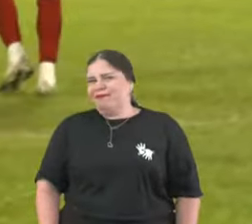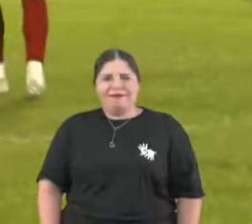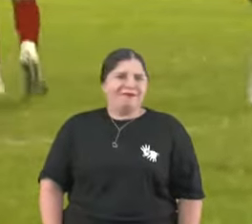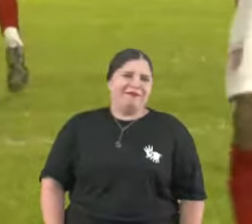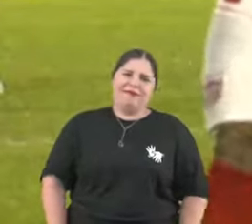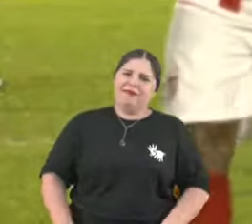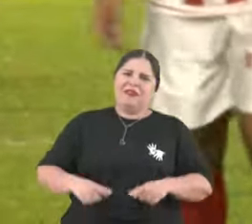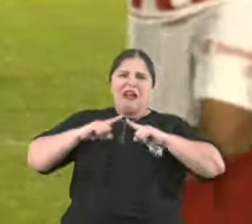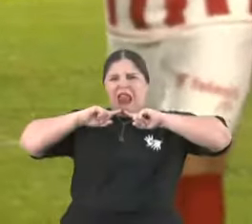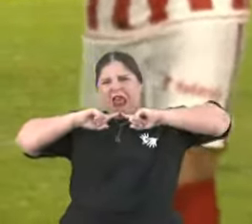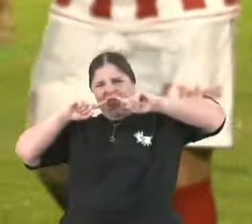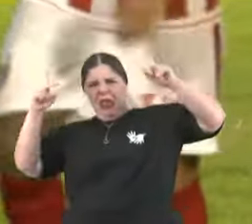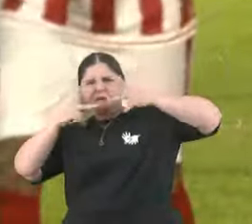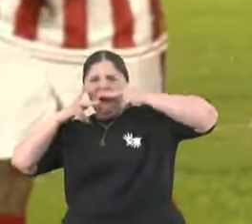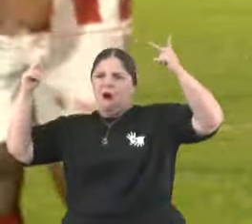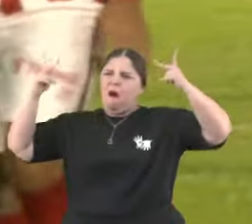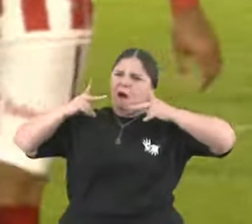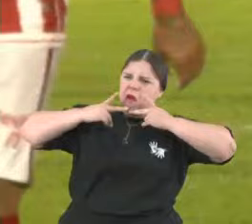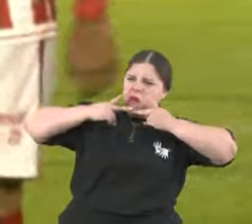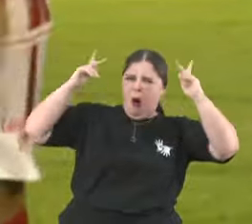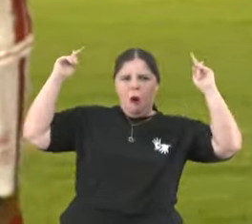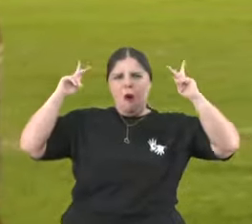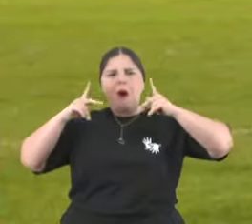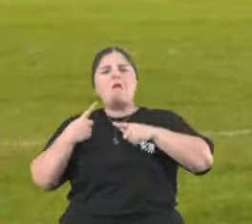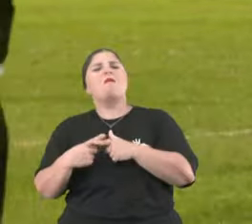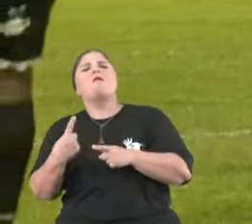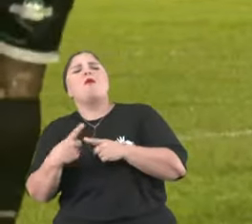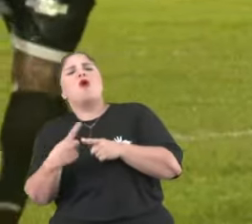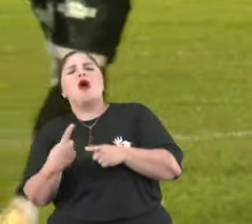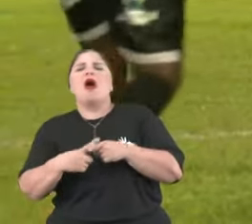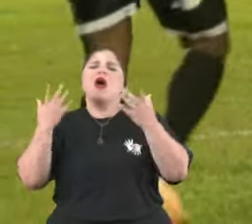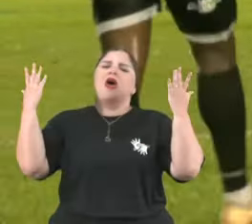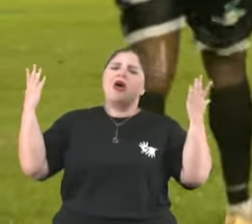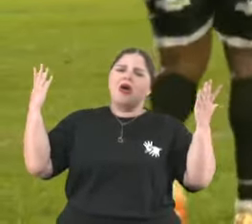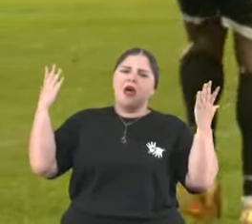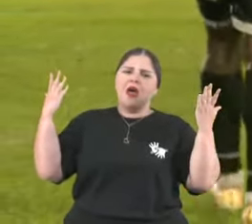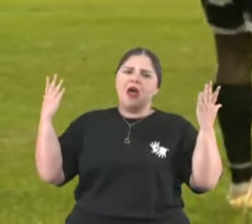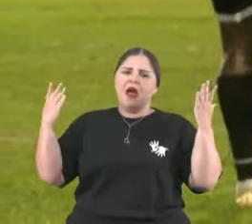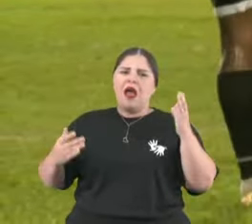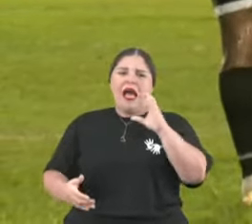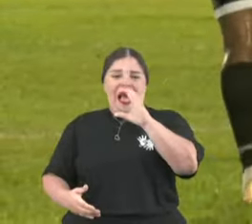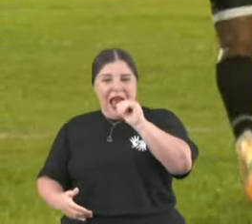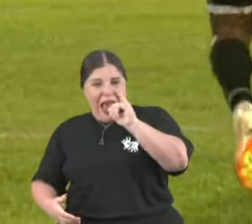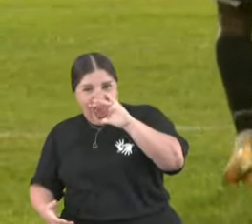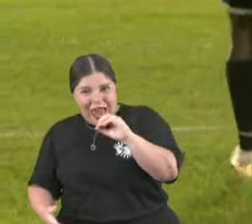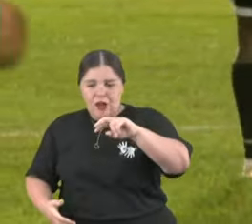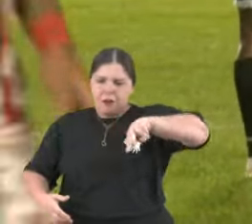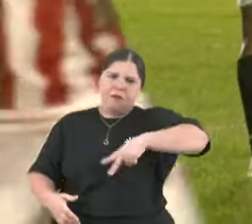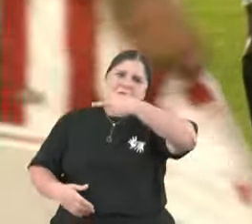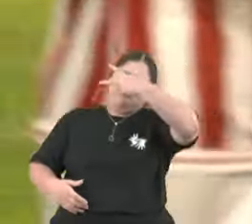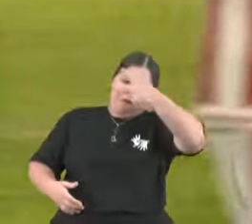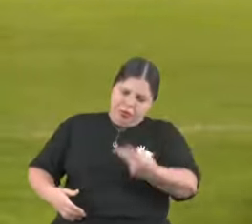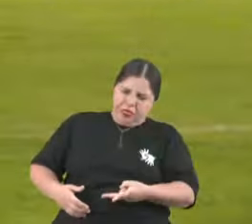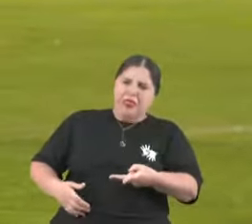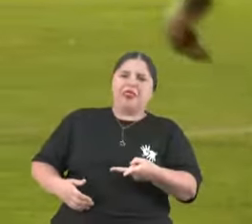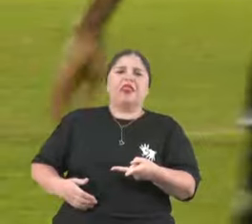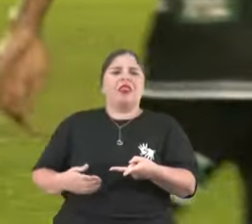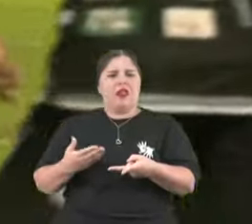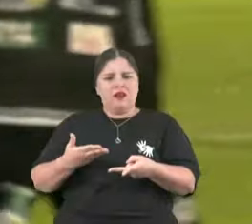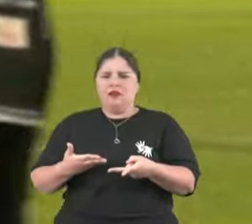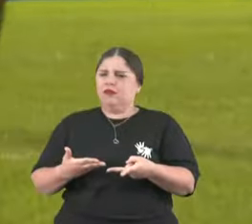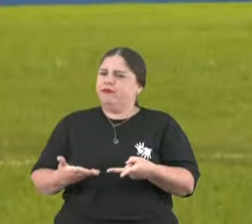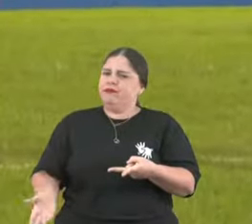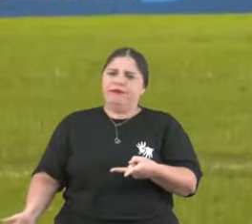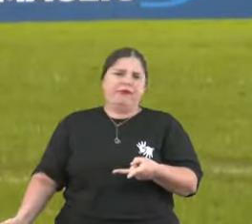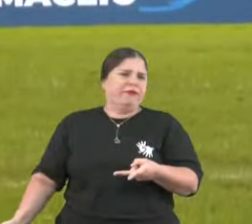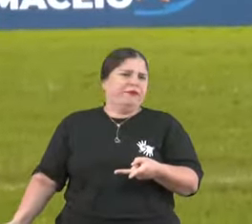reclama, porque quando o Caio cai e o Wagner marca a falta, o Caio nitidamente escorrega. Só